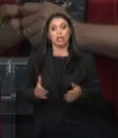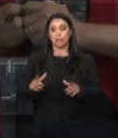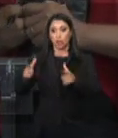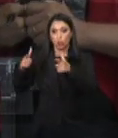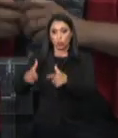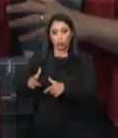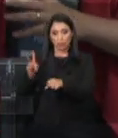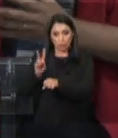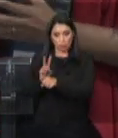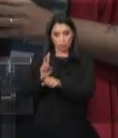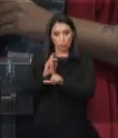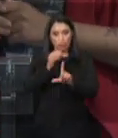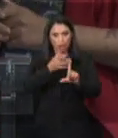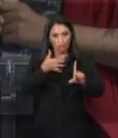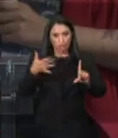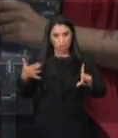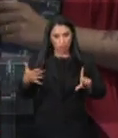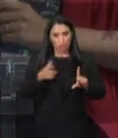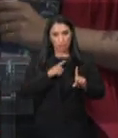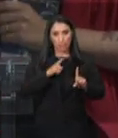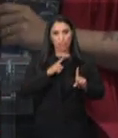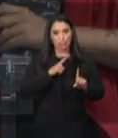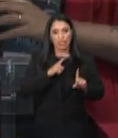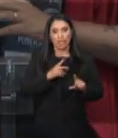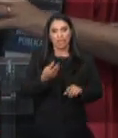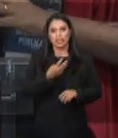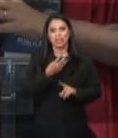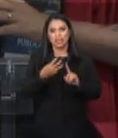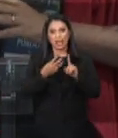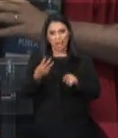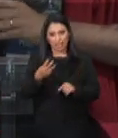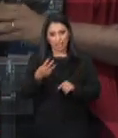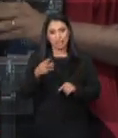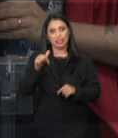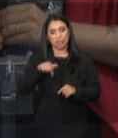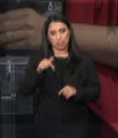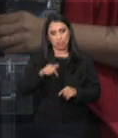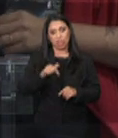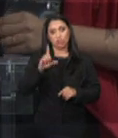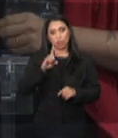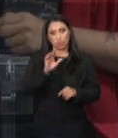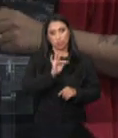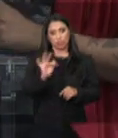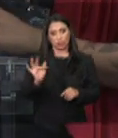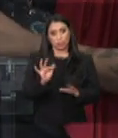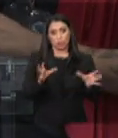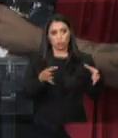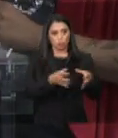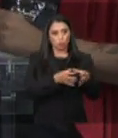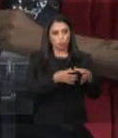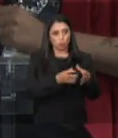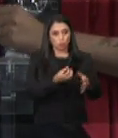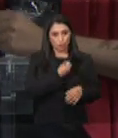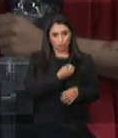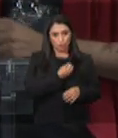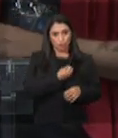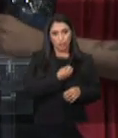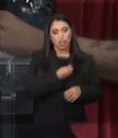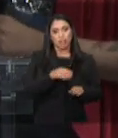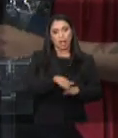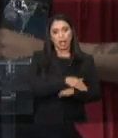comunidade LGBT a gente tem três repúblicas instaladas no DF para comunidade LGBT situação de rua a gente teve 65